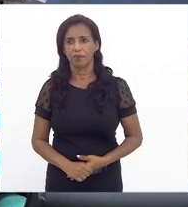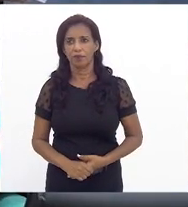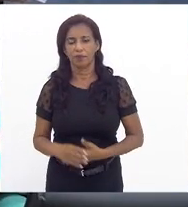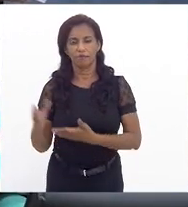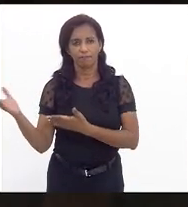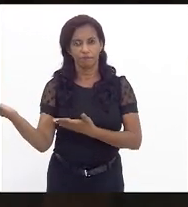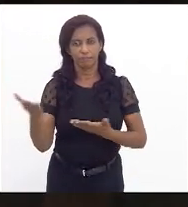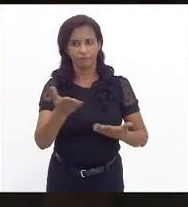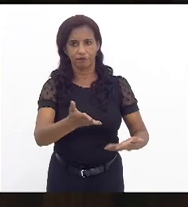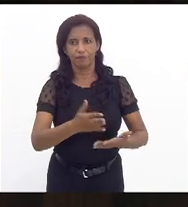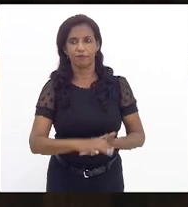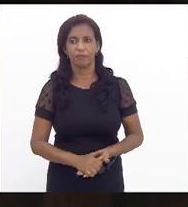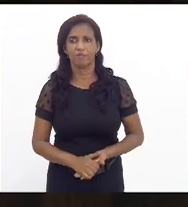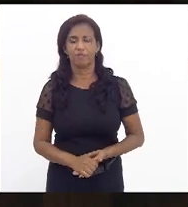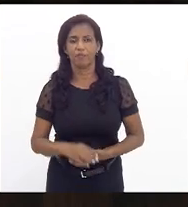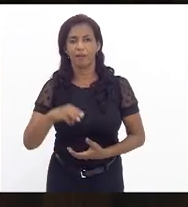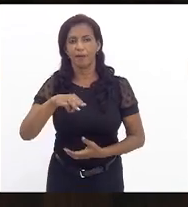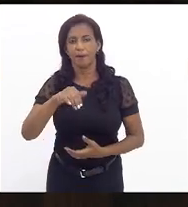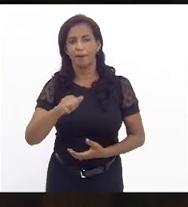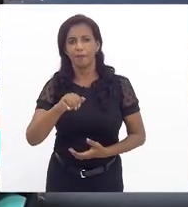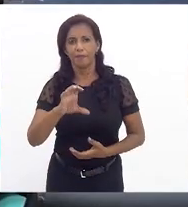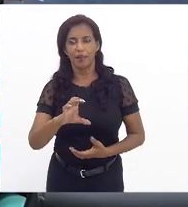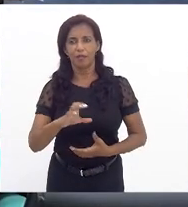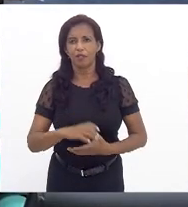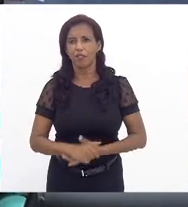Próximo a discutir a matéria, deputado Carlos Mink.